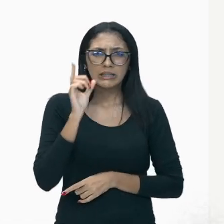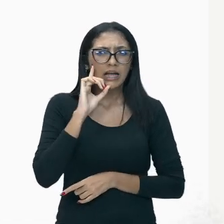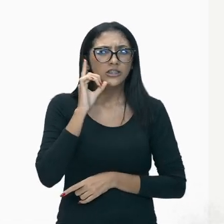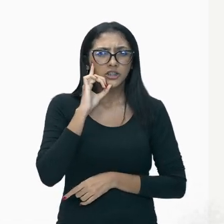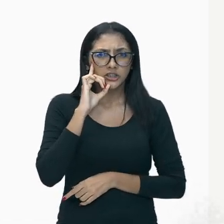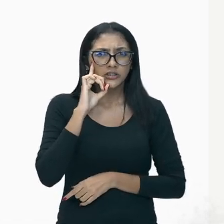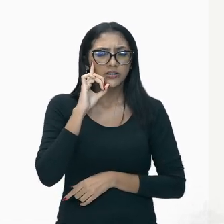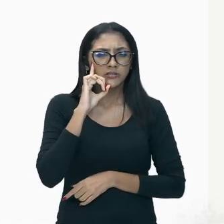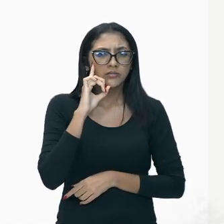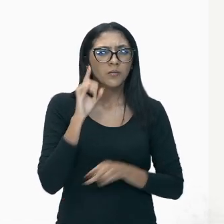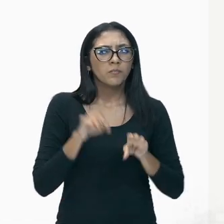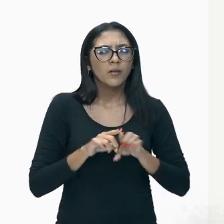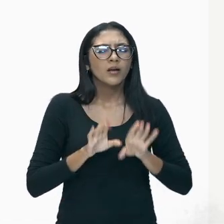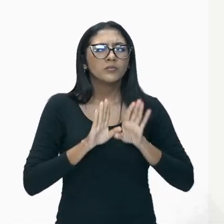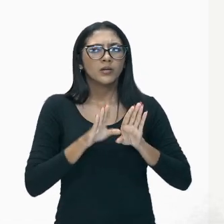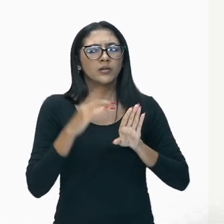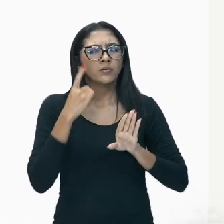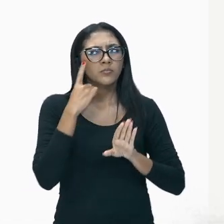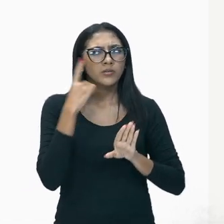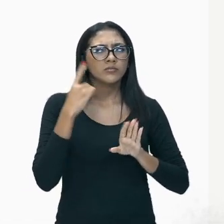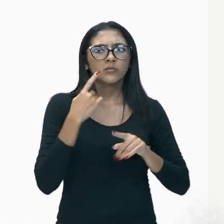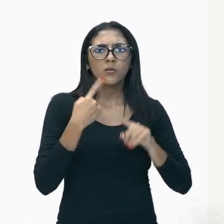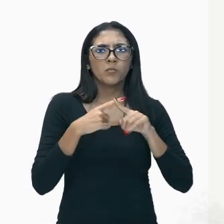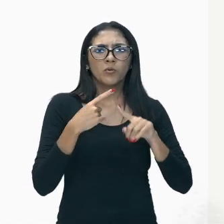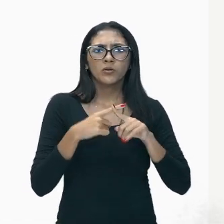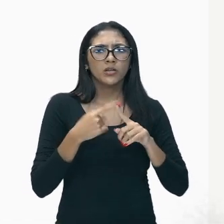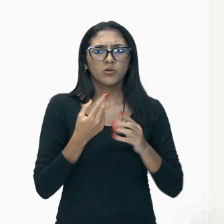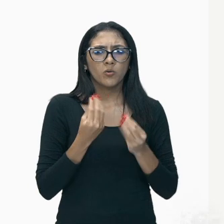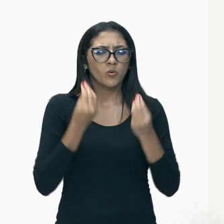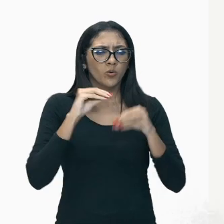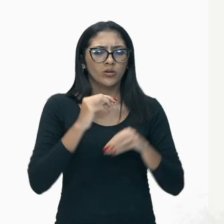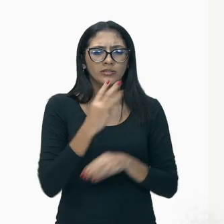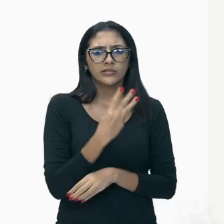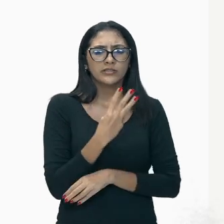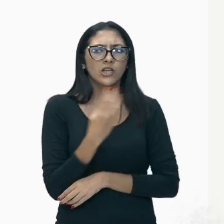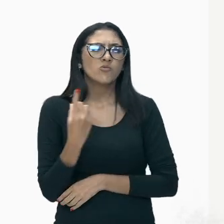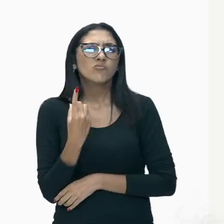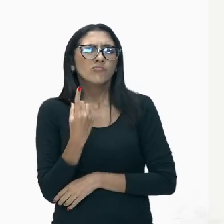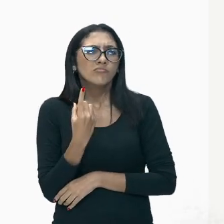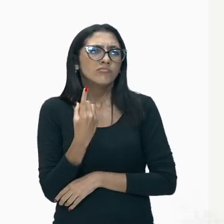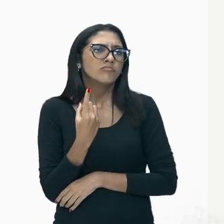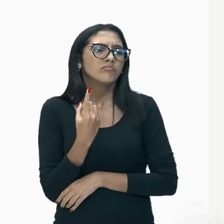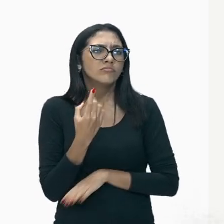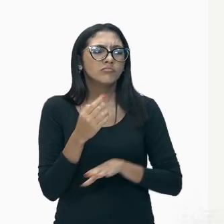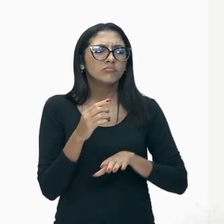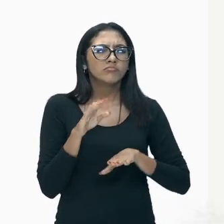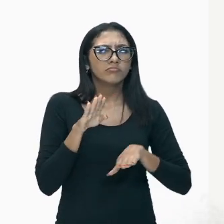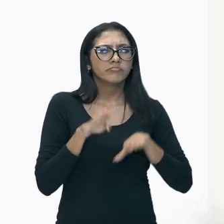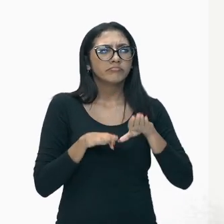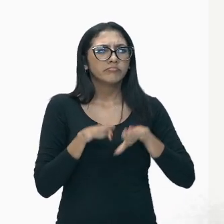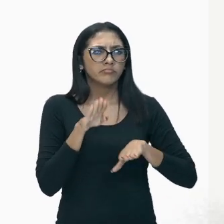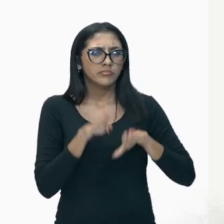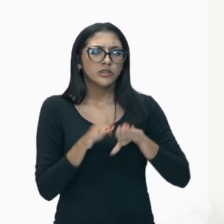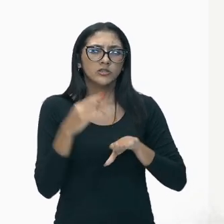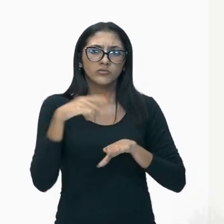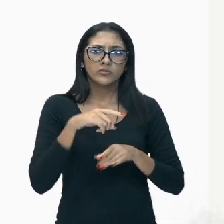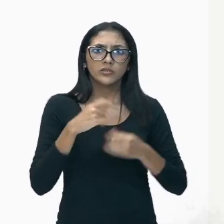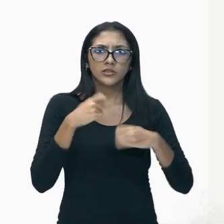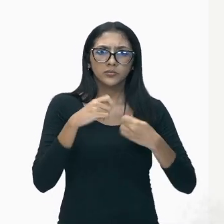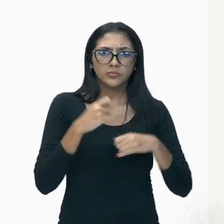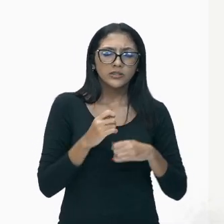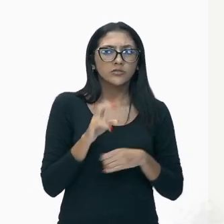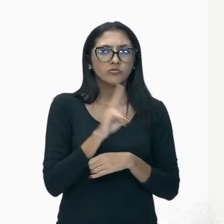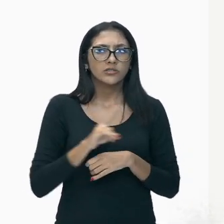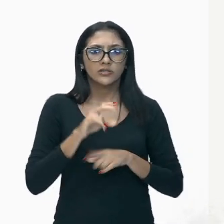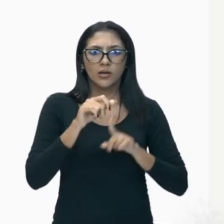se perguntando, professora, por que eu não coloco 31? É porque os meses, você vai usar meses